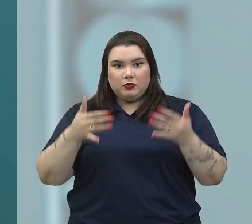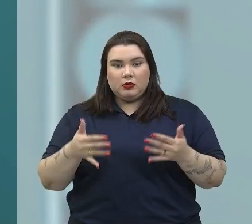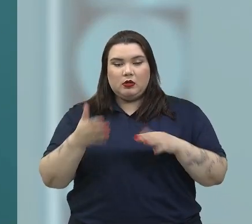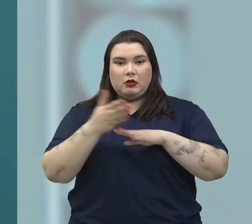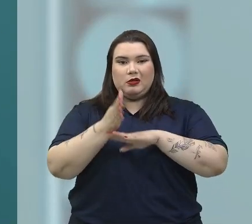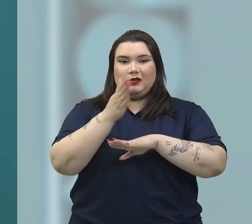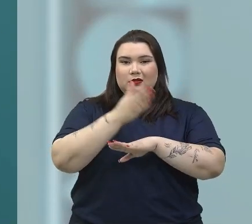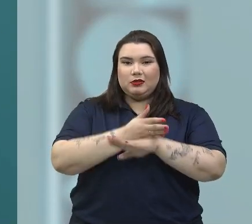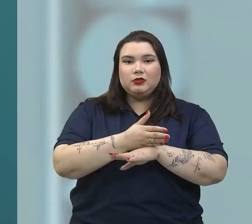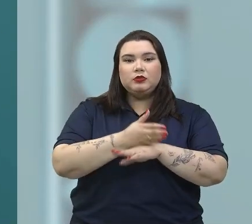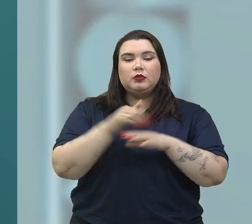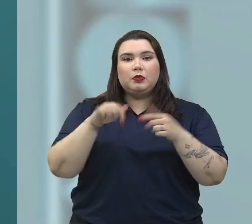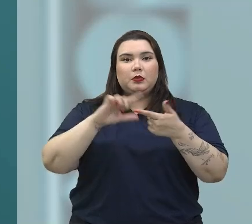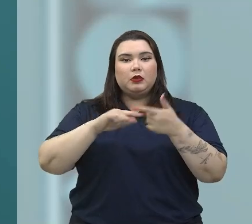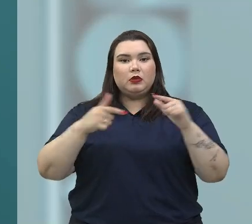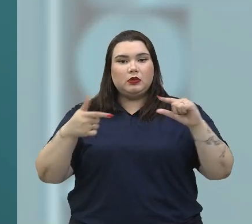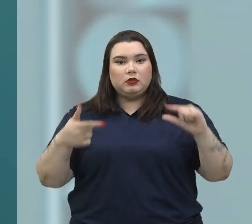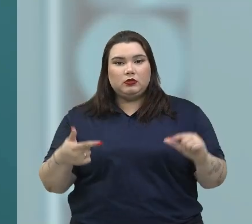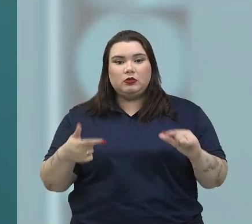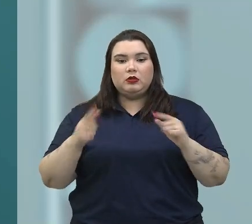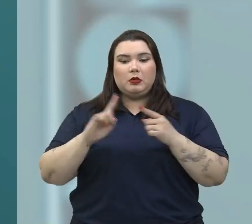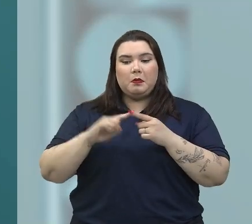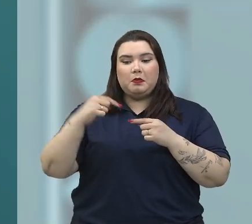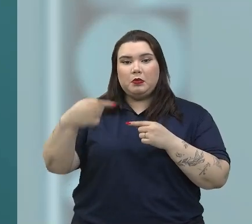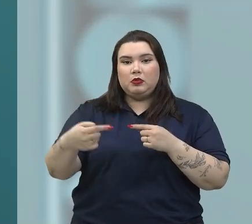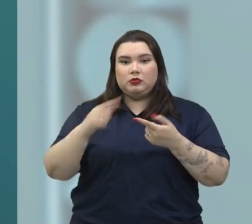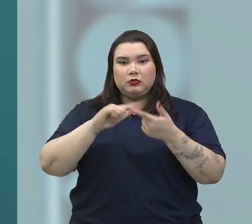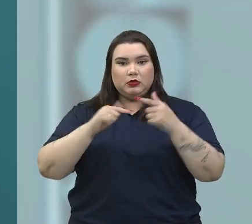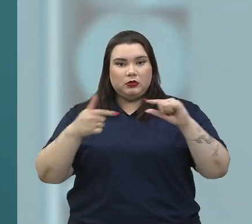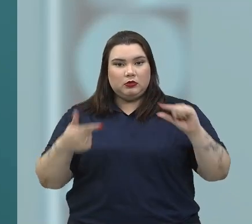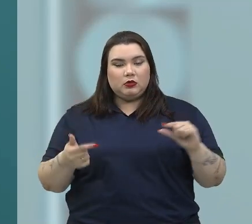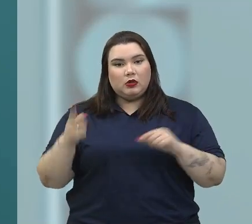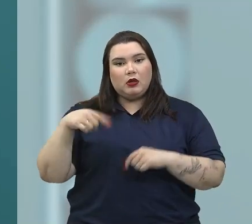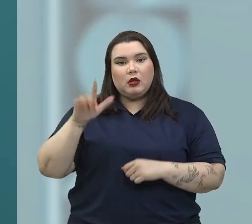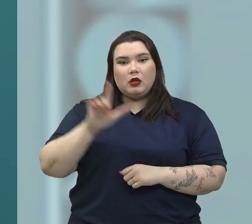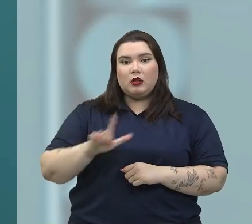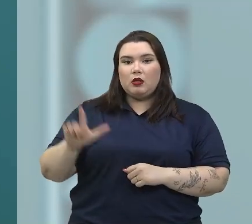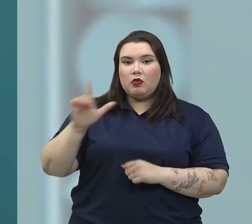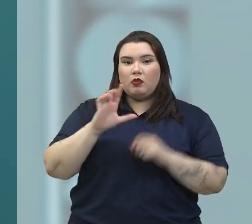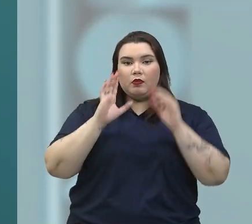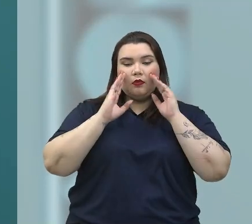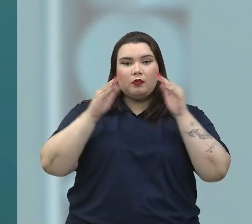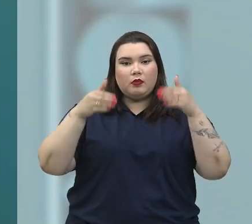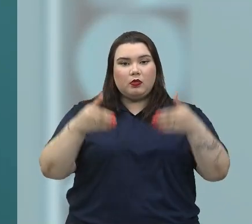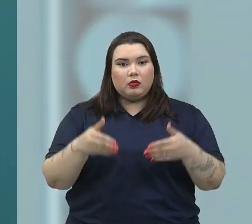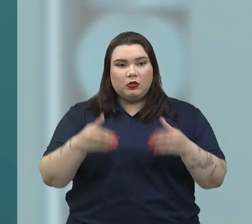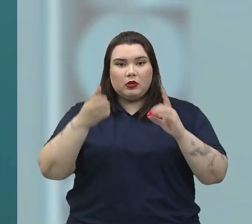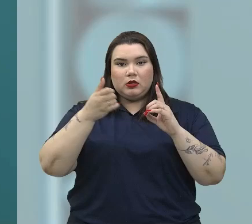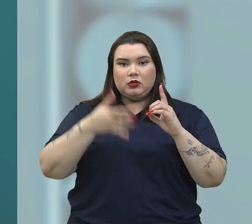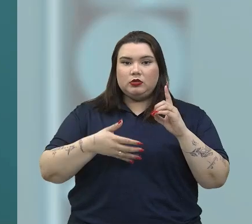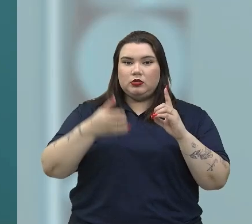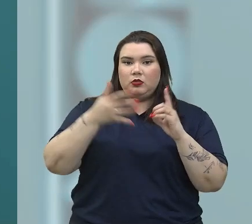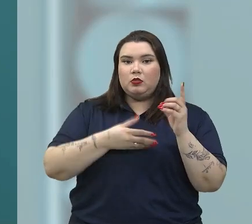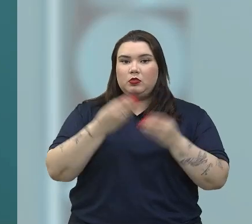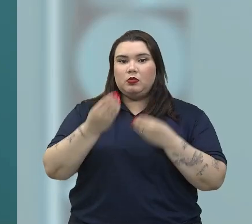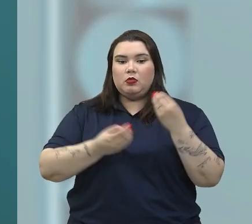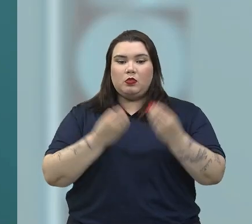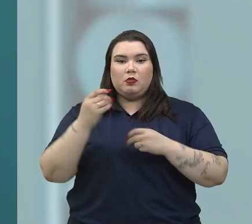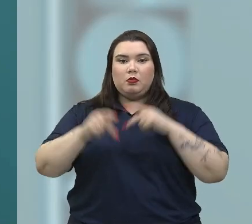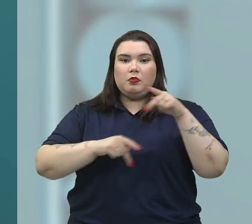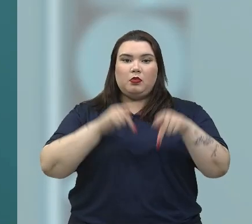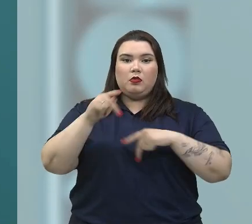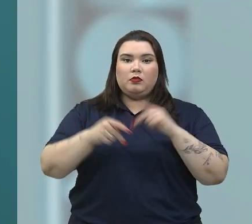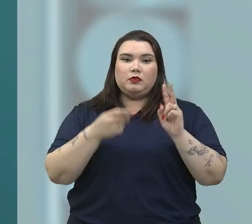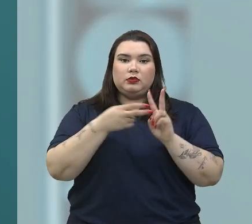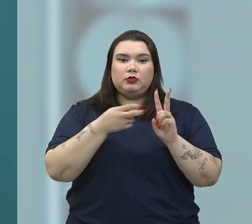da questão aí do modernismo, do pós-modernismo, é uma literatura mais voltada para a descrição de como os povos